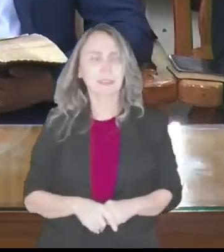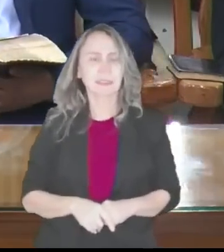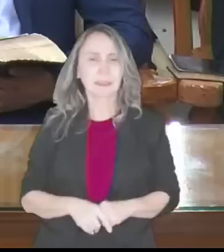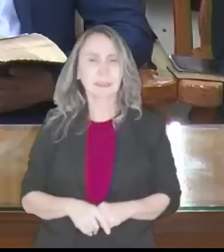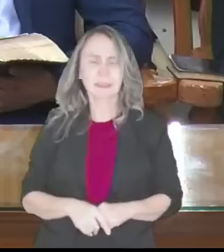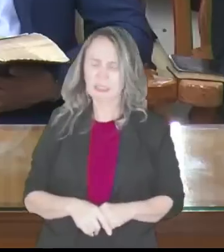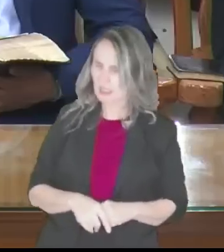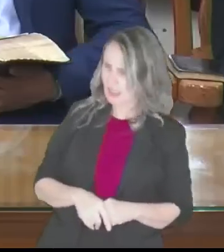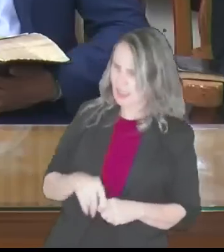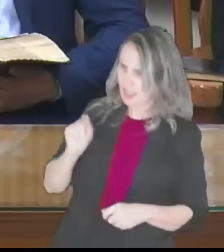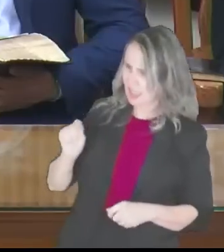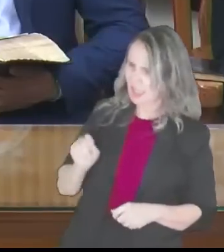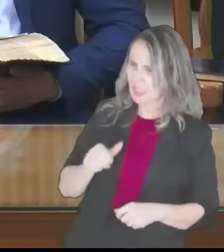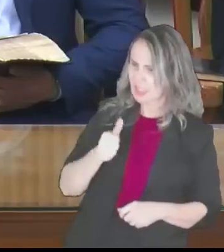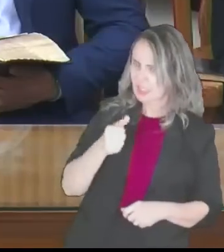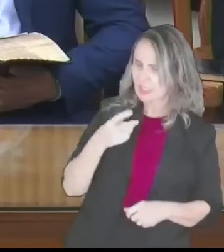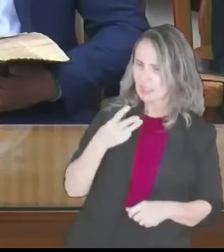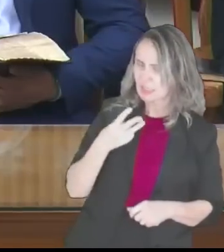136 cigarros?